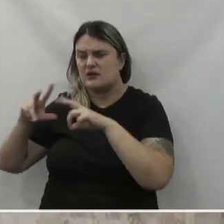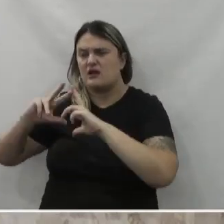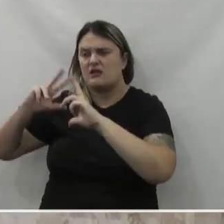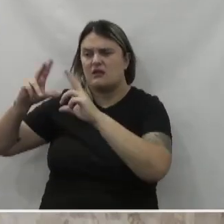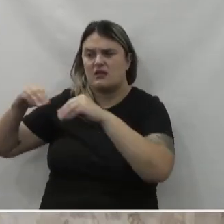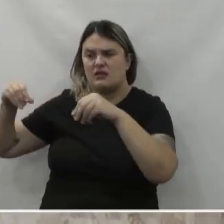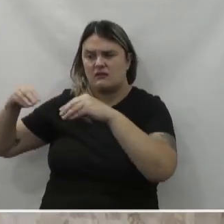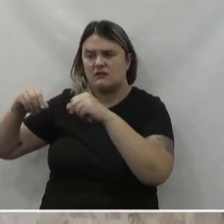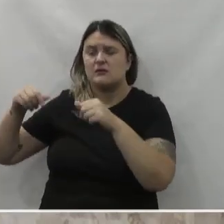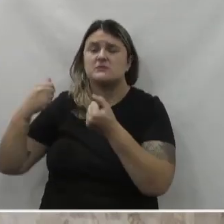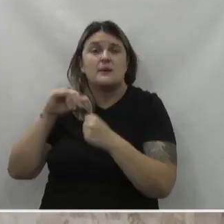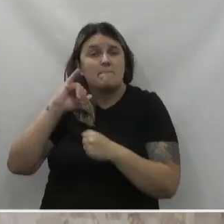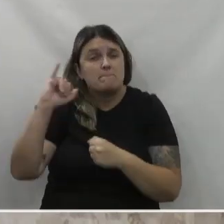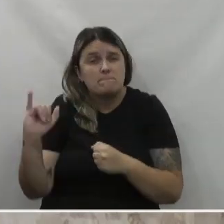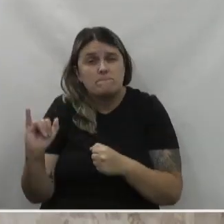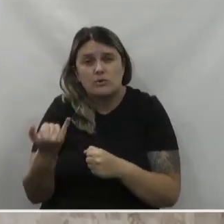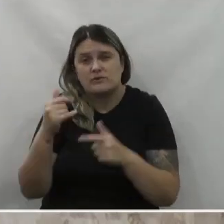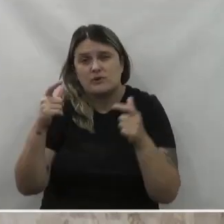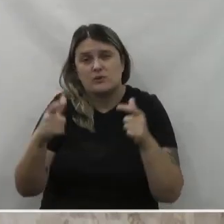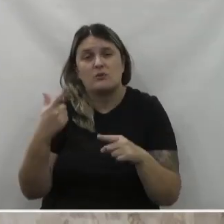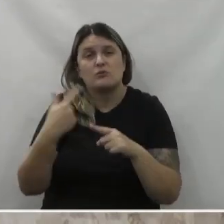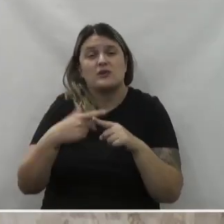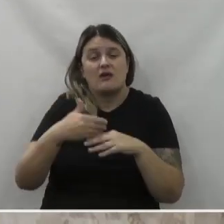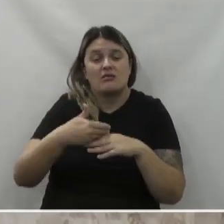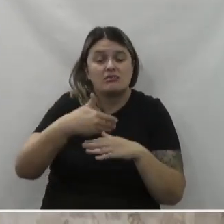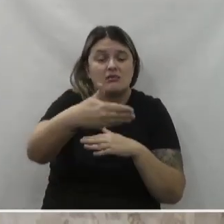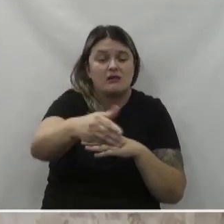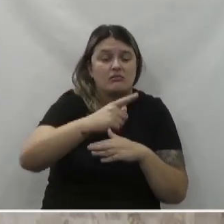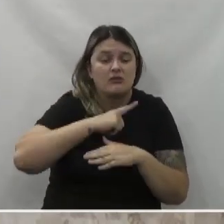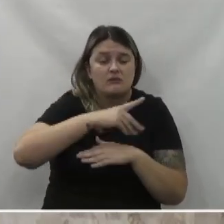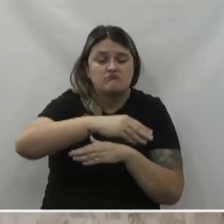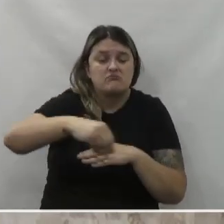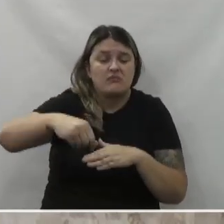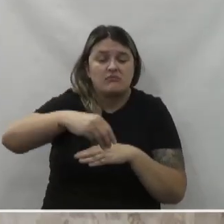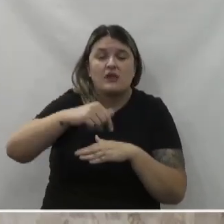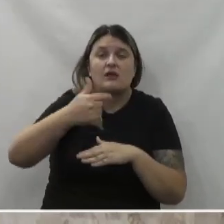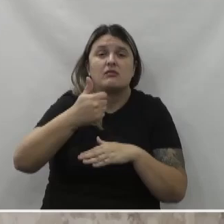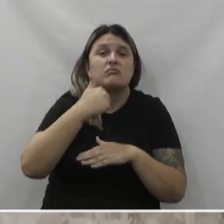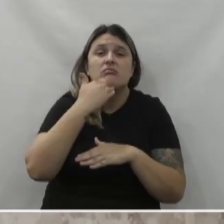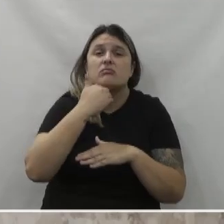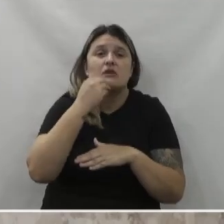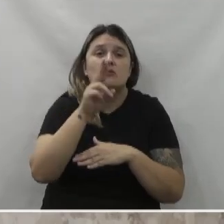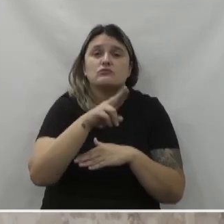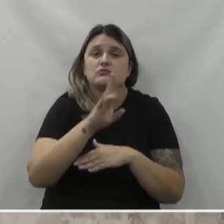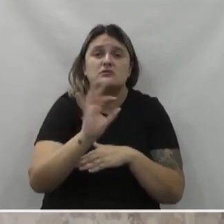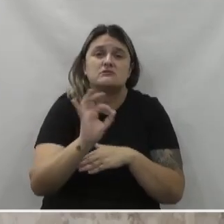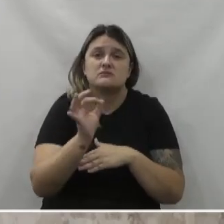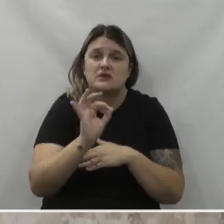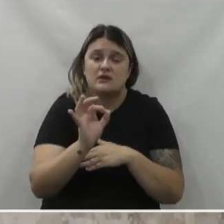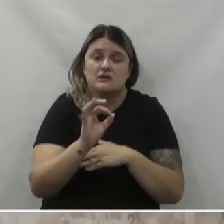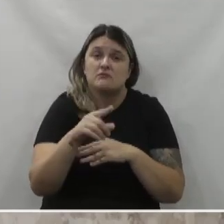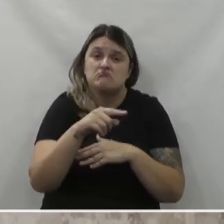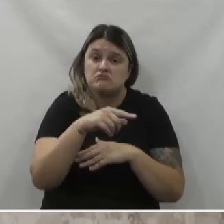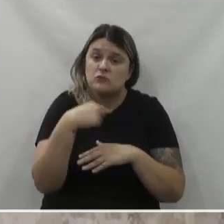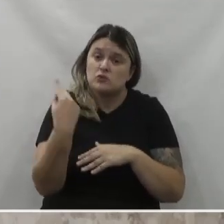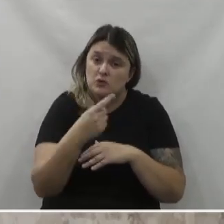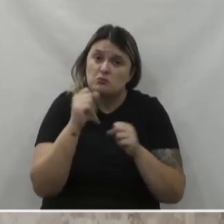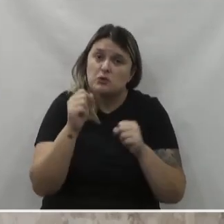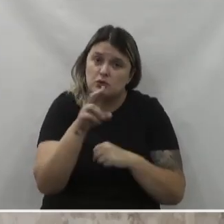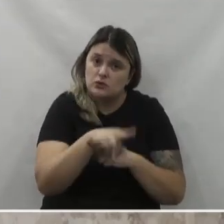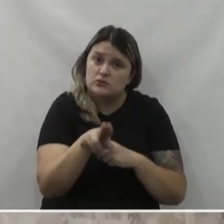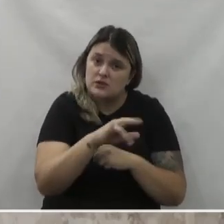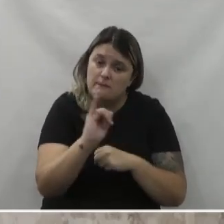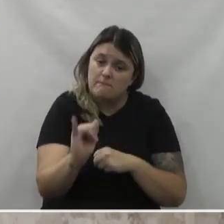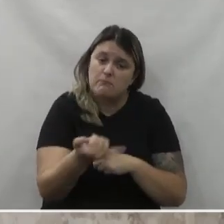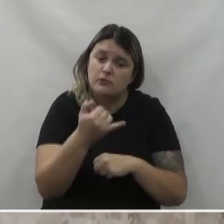aquele espaço. Tem um terreno ali que hoje em dia não está sendo utilizado para nada, e a gente poderia estar fazendo isso